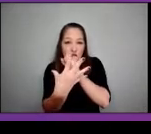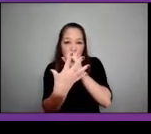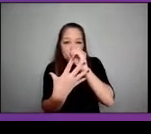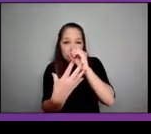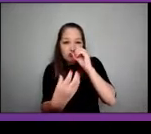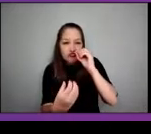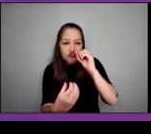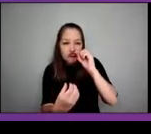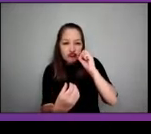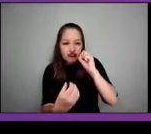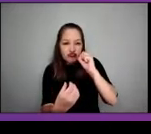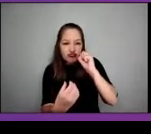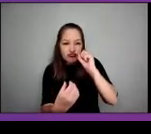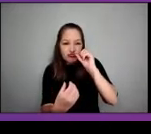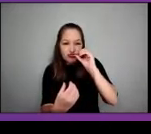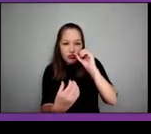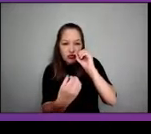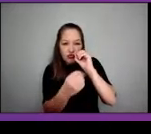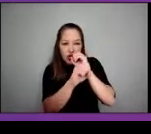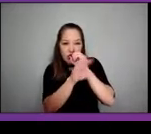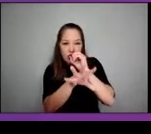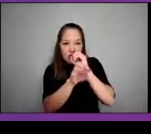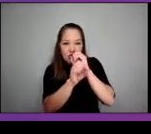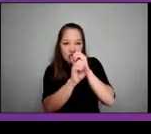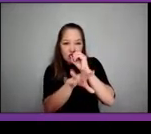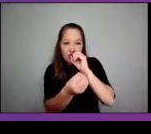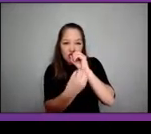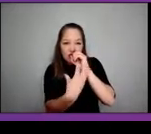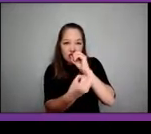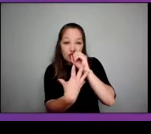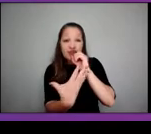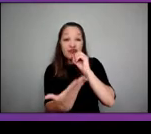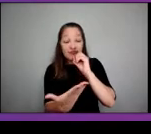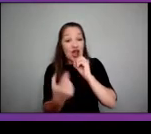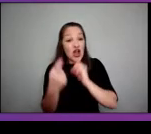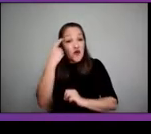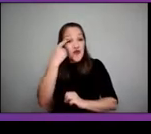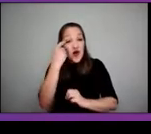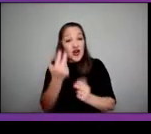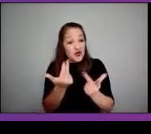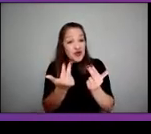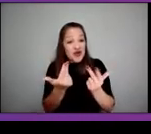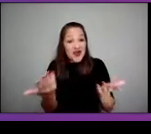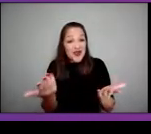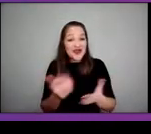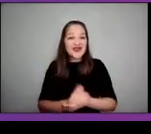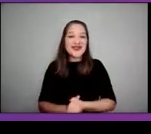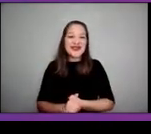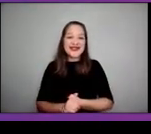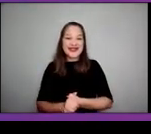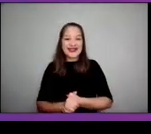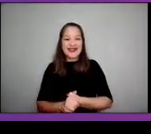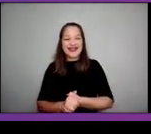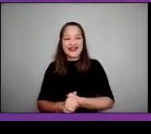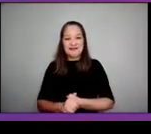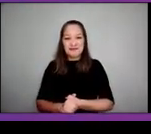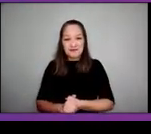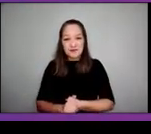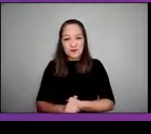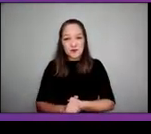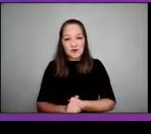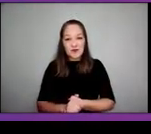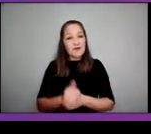mais e o é porque naturalmente eu tô falando da questão da Visão o nosso olho funciona exatamente dessa maneira né e aqui são